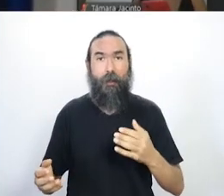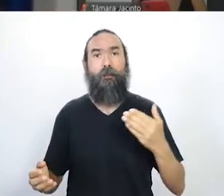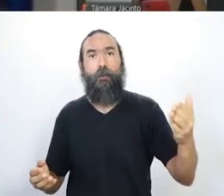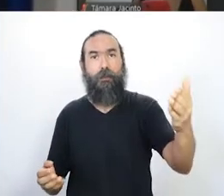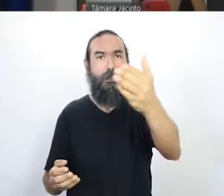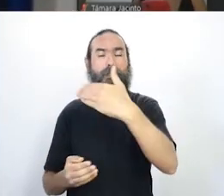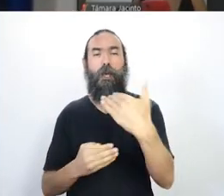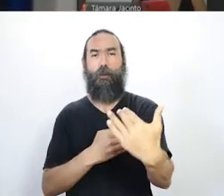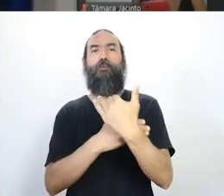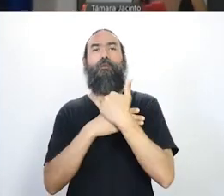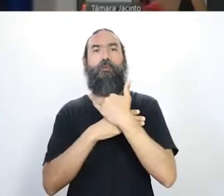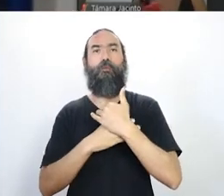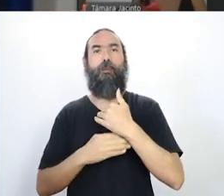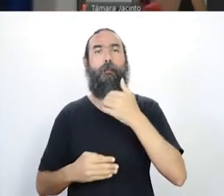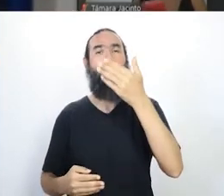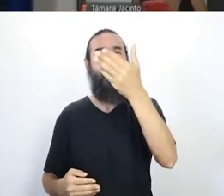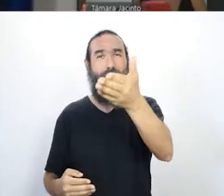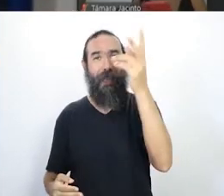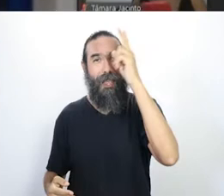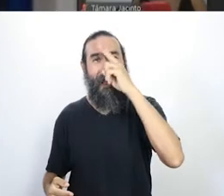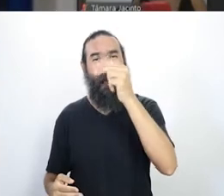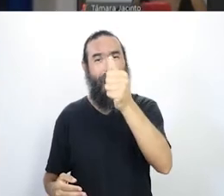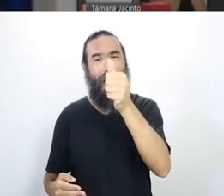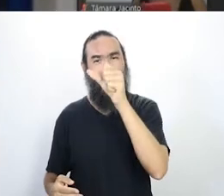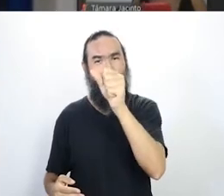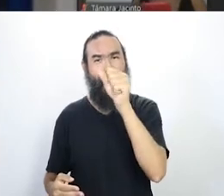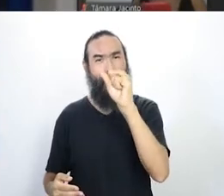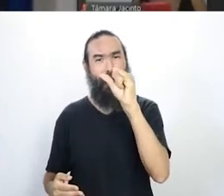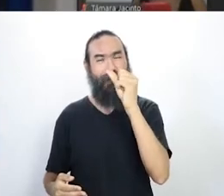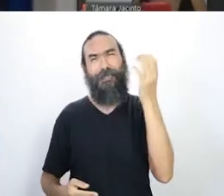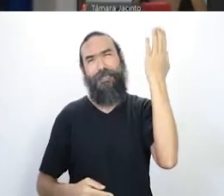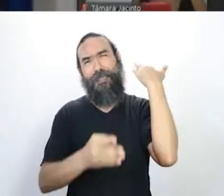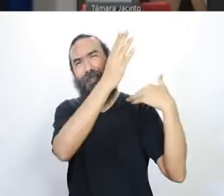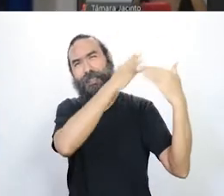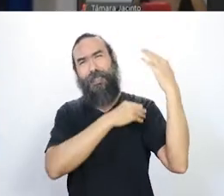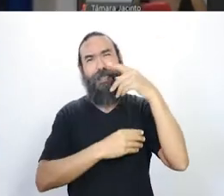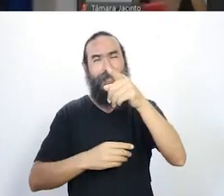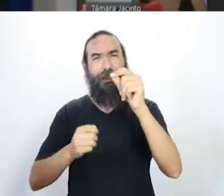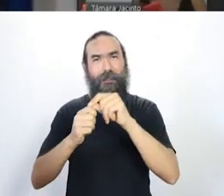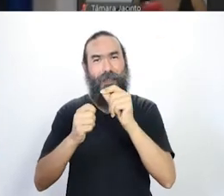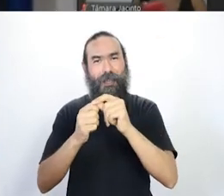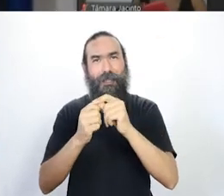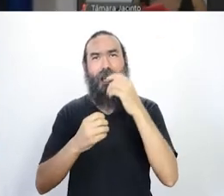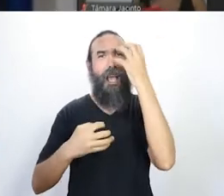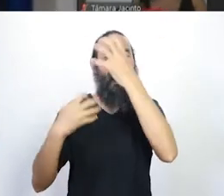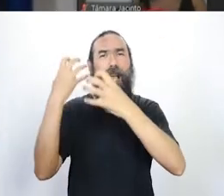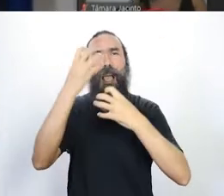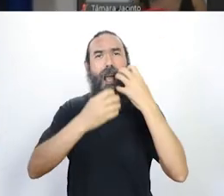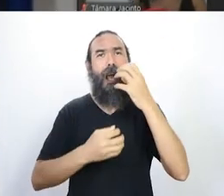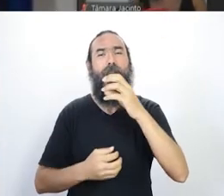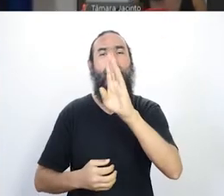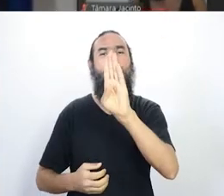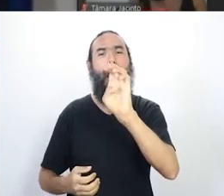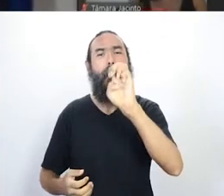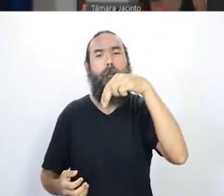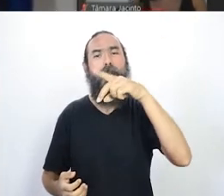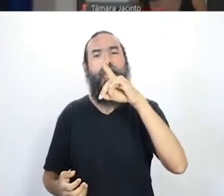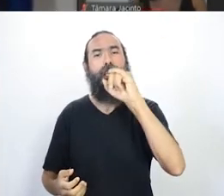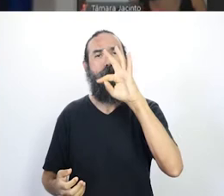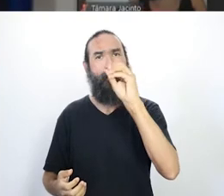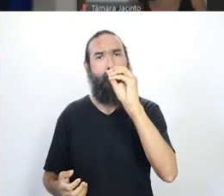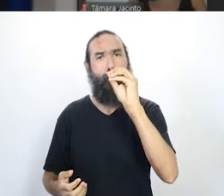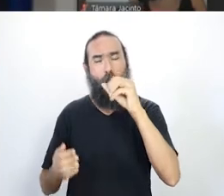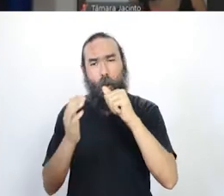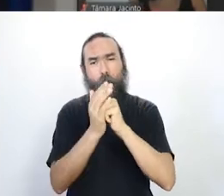você, numa live que a gente fez recentemente, você cantou um bendito. Você lembra que você cantou um bendito, que foi uma oração, um